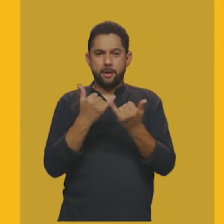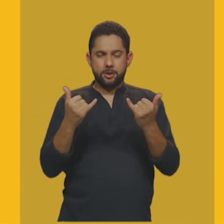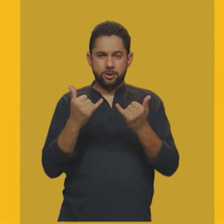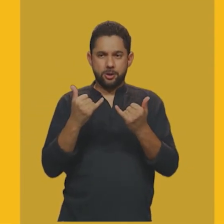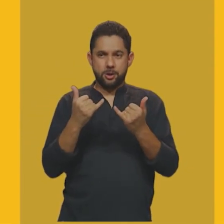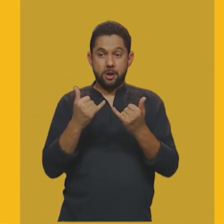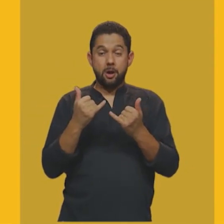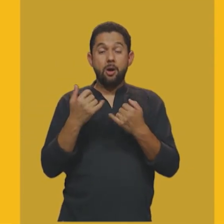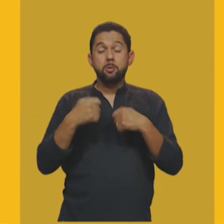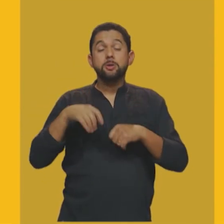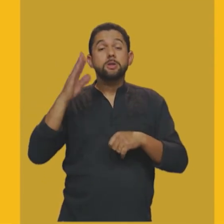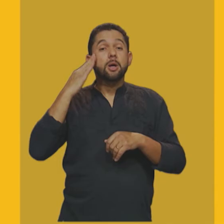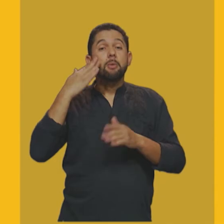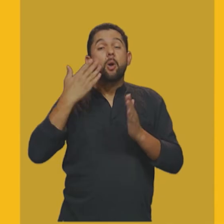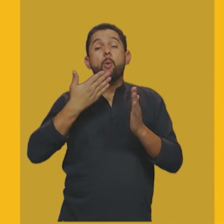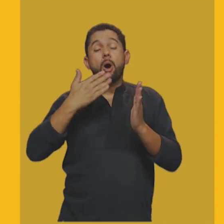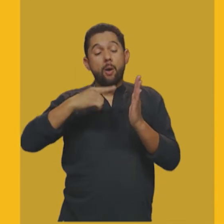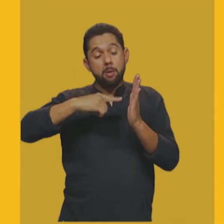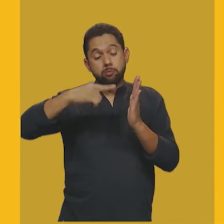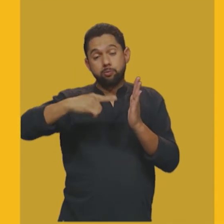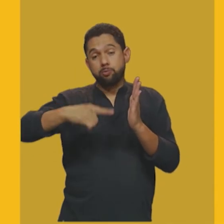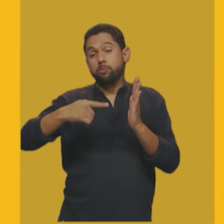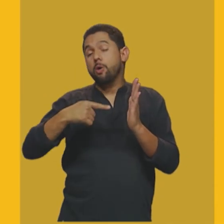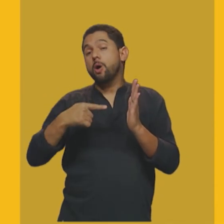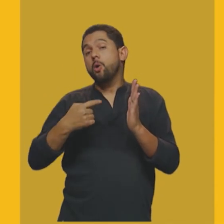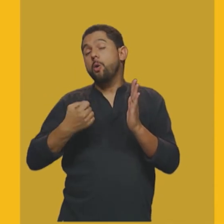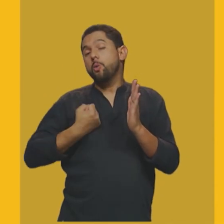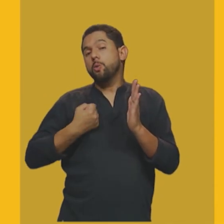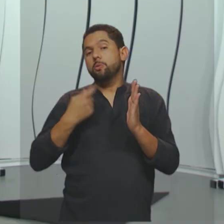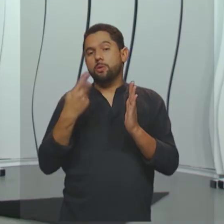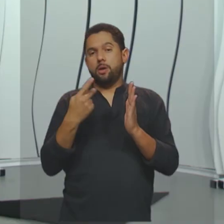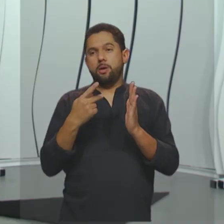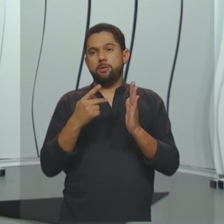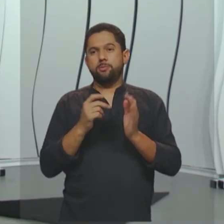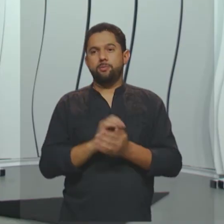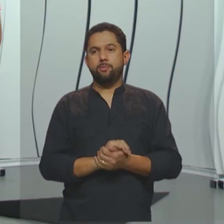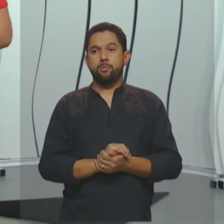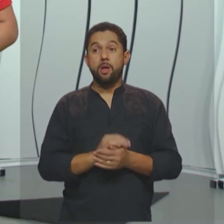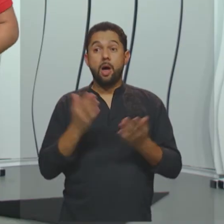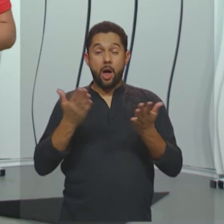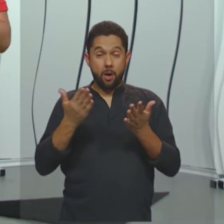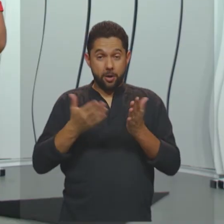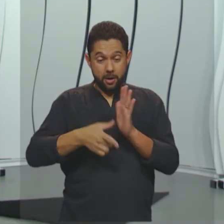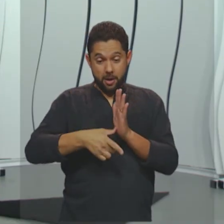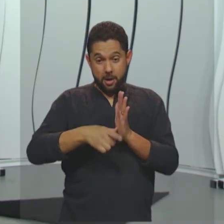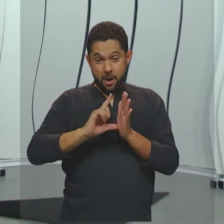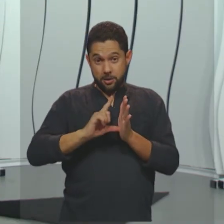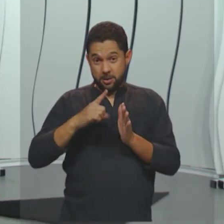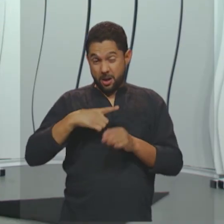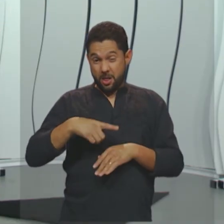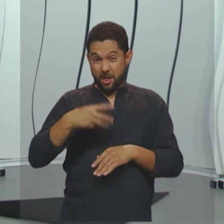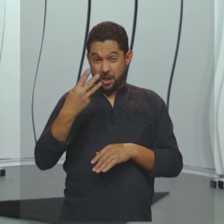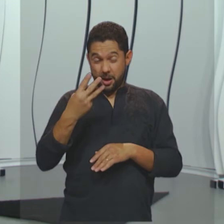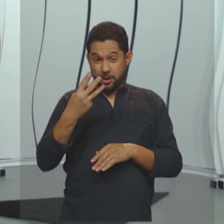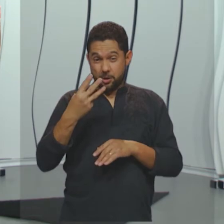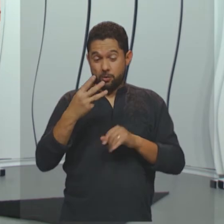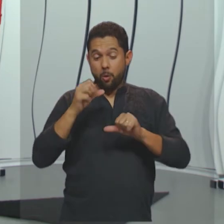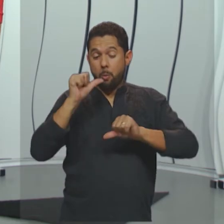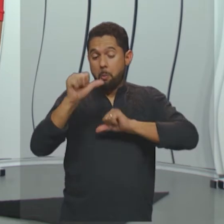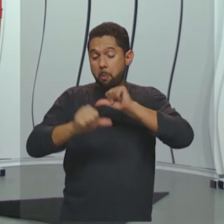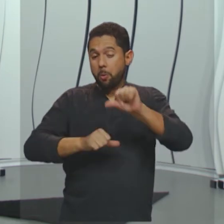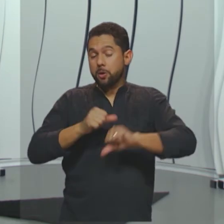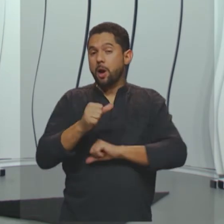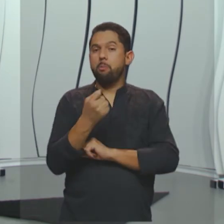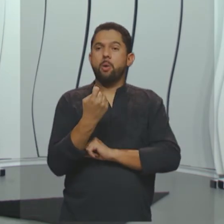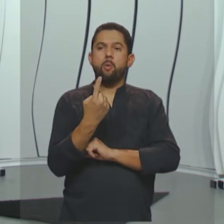a resistência equivalente desse circuito. Então, eu vou transformar esse circuito de 3 resistores em um circuito de apenas um resistor. E